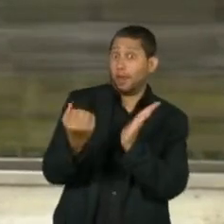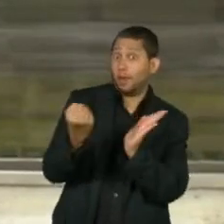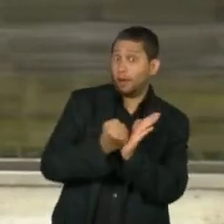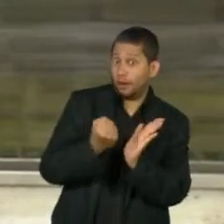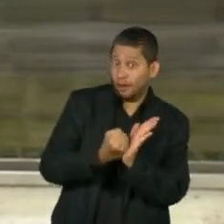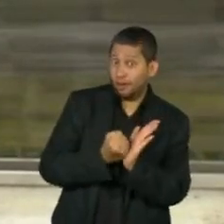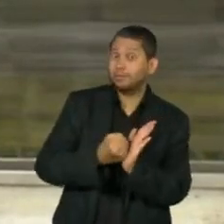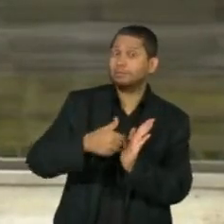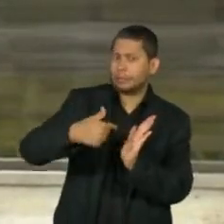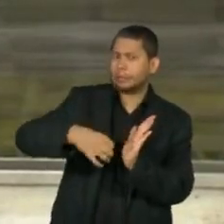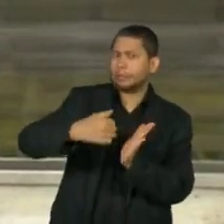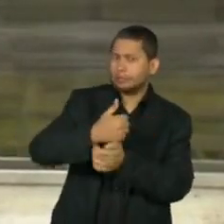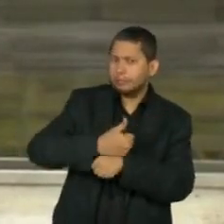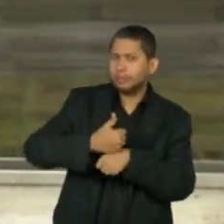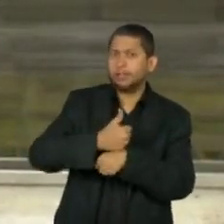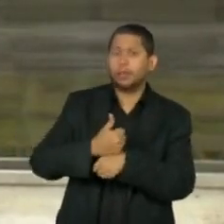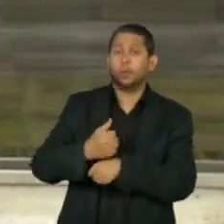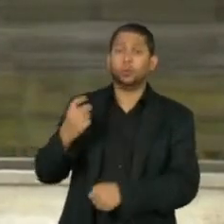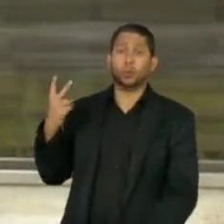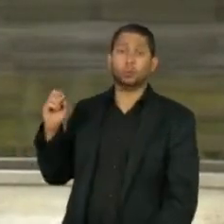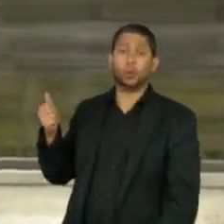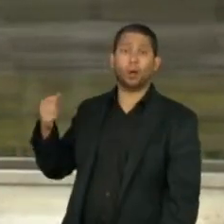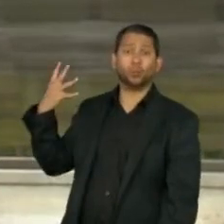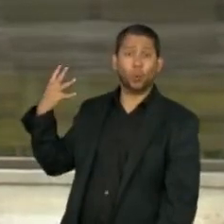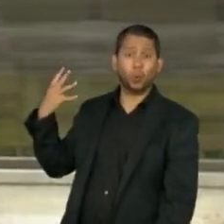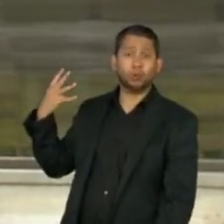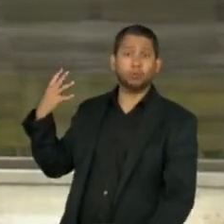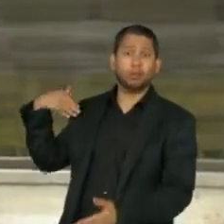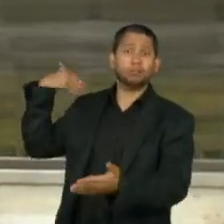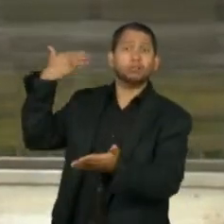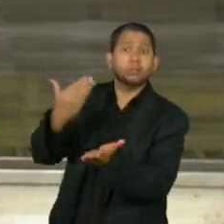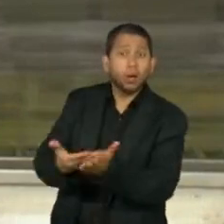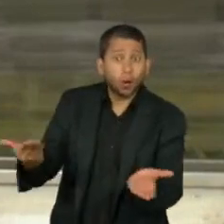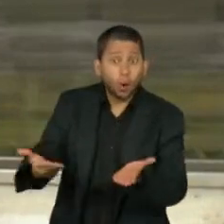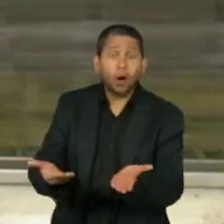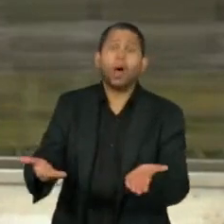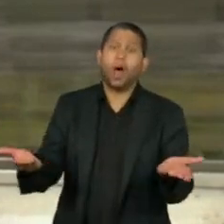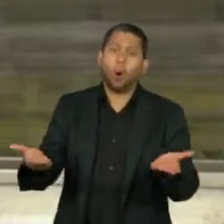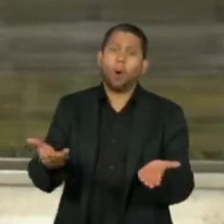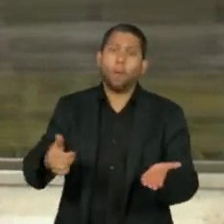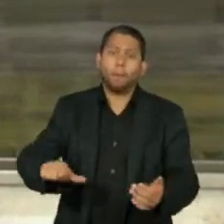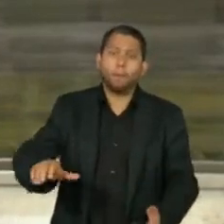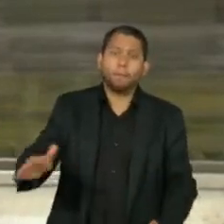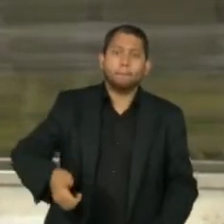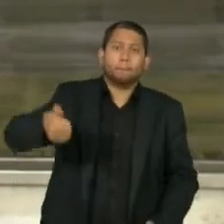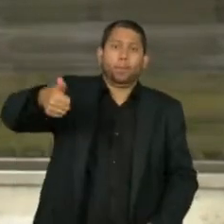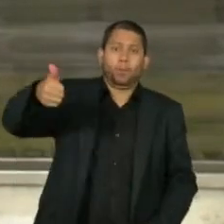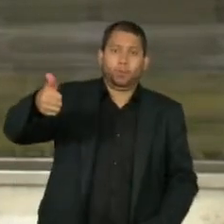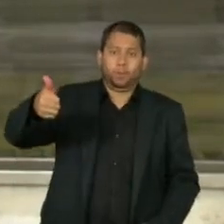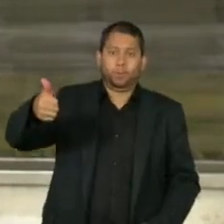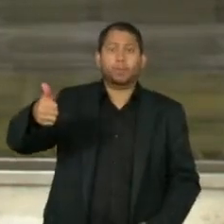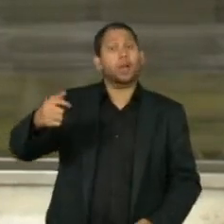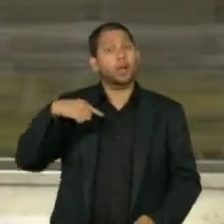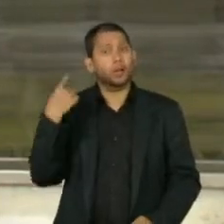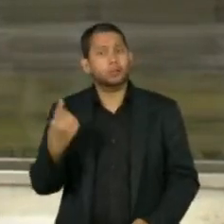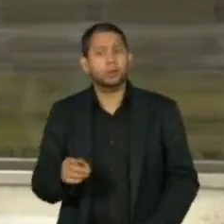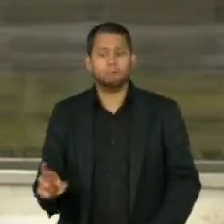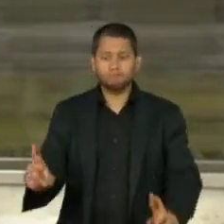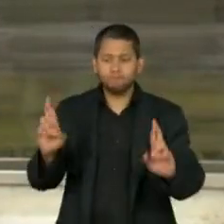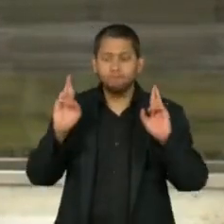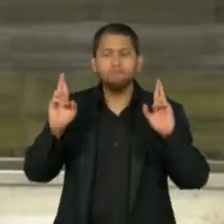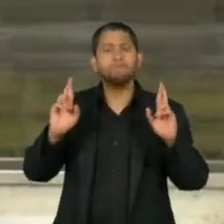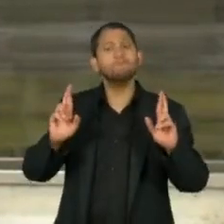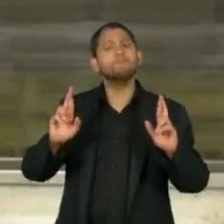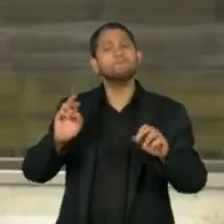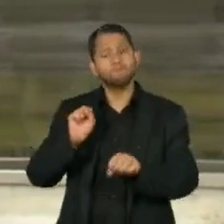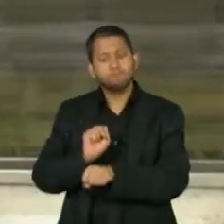desde 2014. Portanto, é, de fato, uma boa notícia, uma notícia que aumenta a nossa esperança na